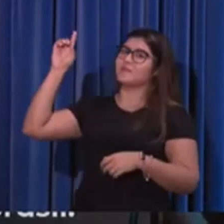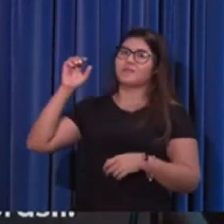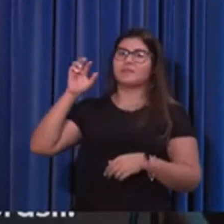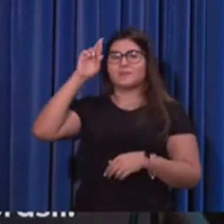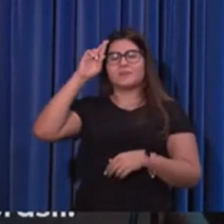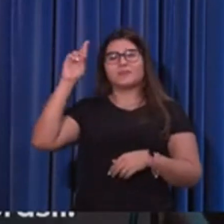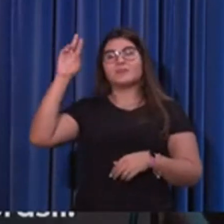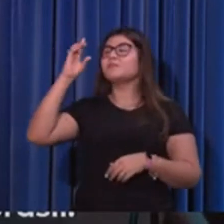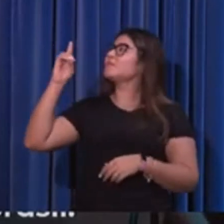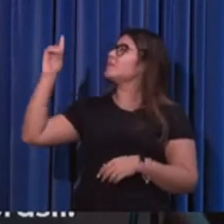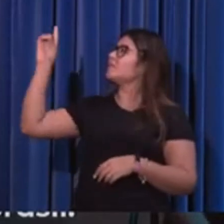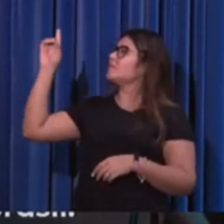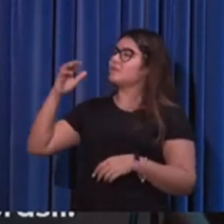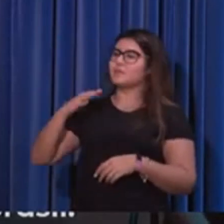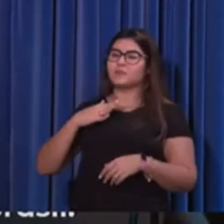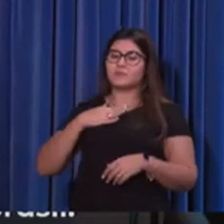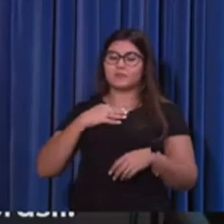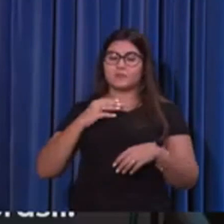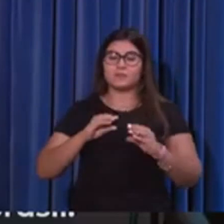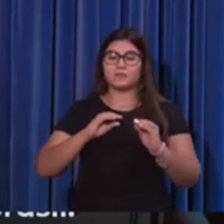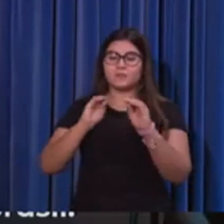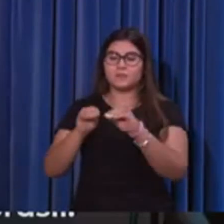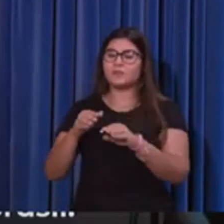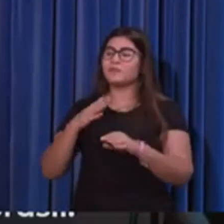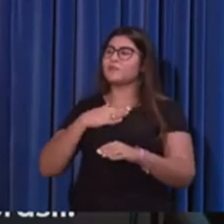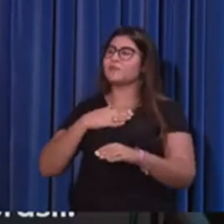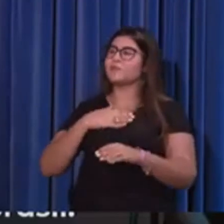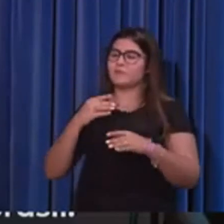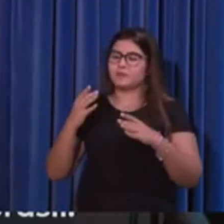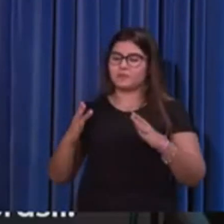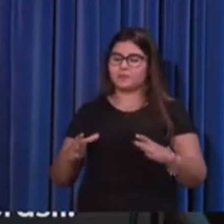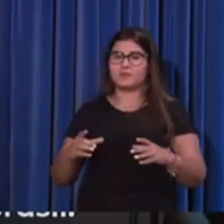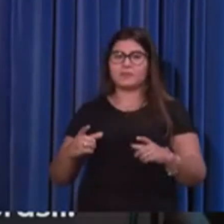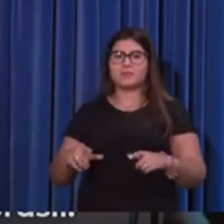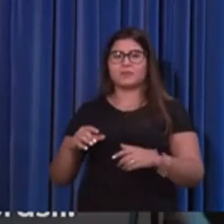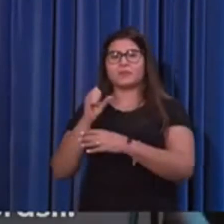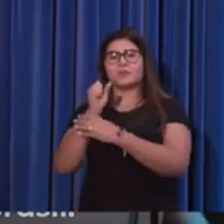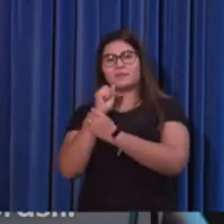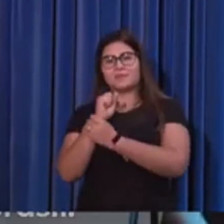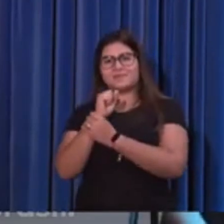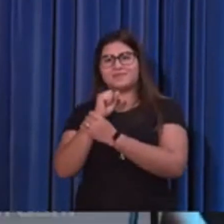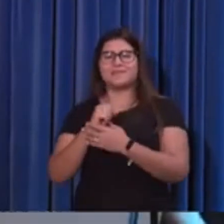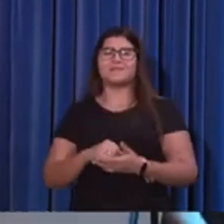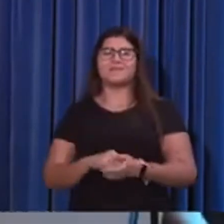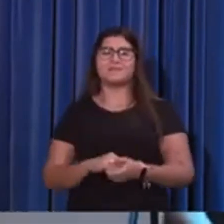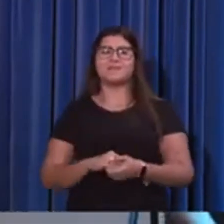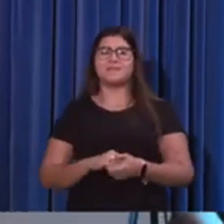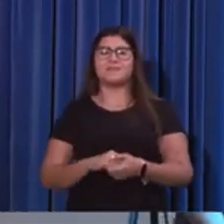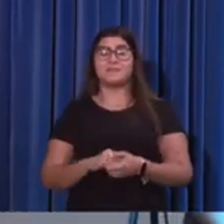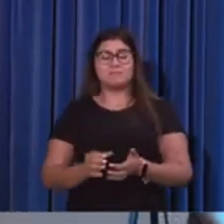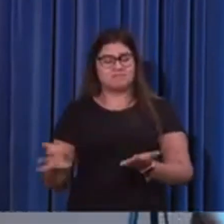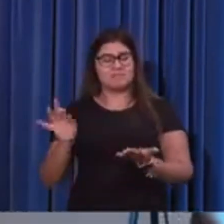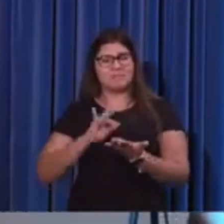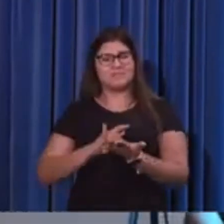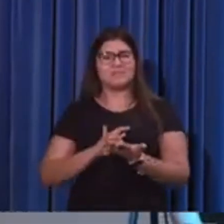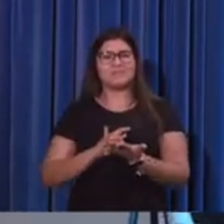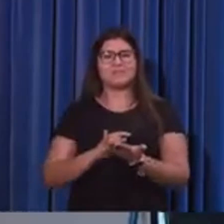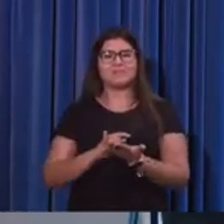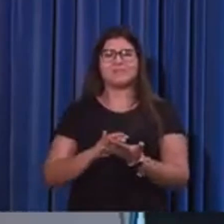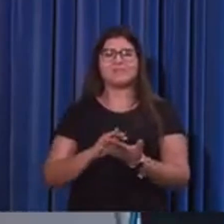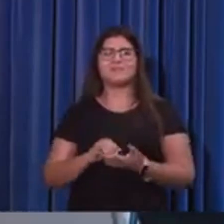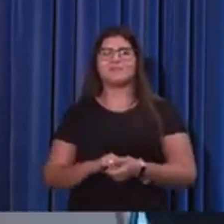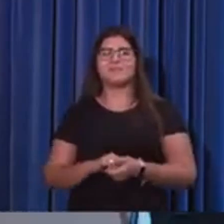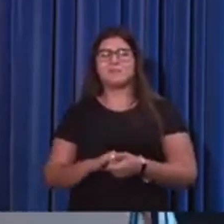meu refúgio, para proclamar todos os seus feitos. Essa é uma convicção real daquele que foi